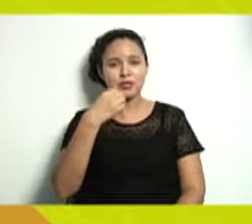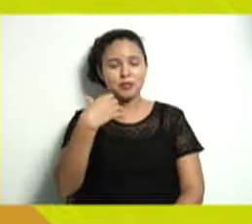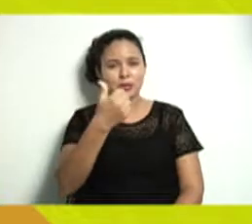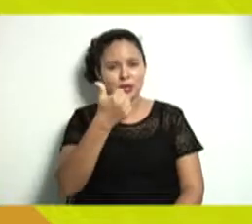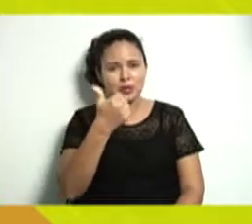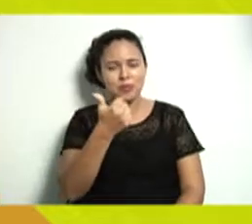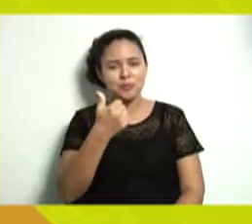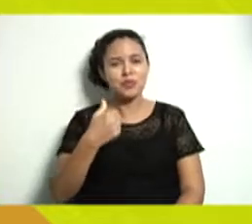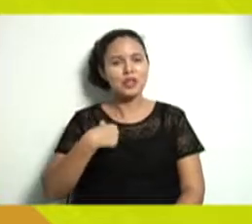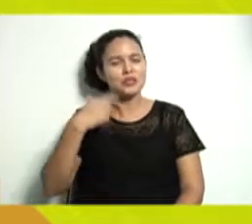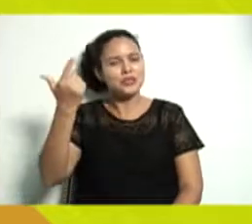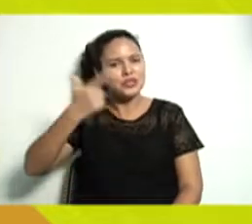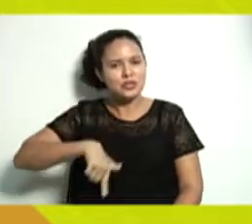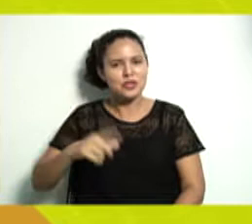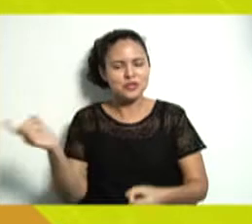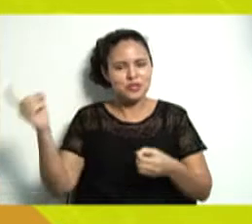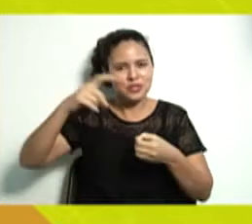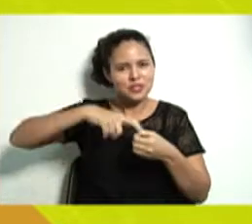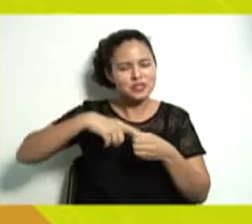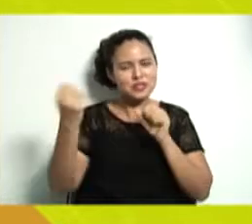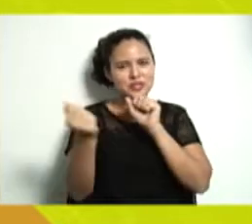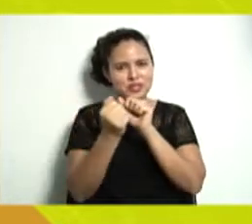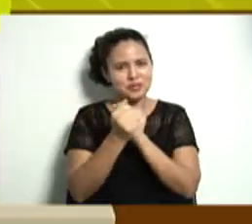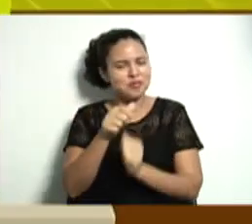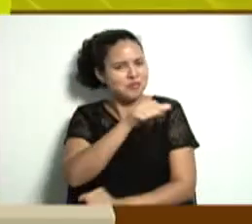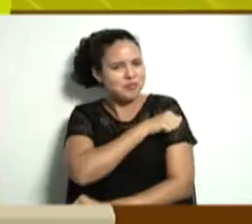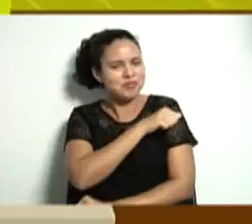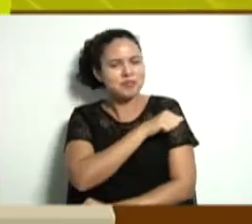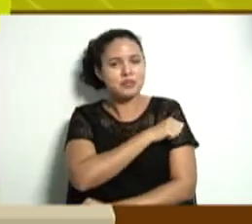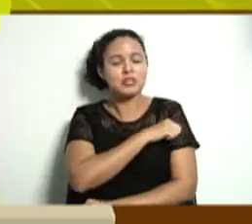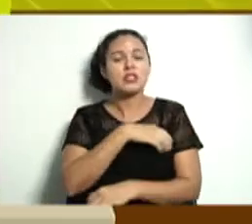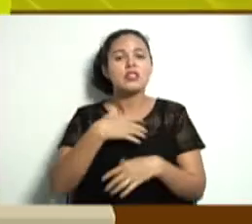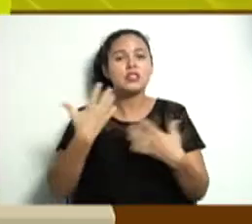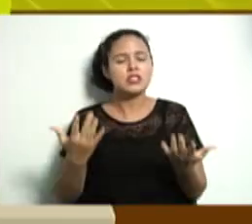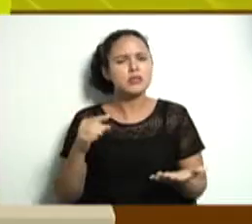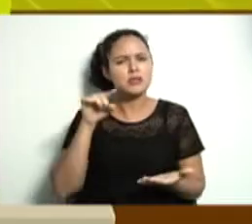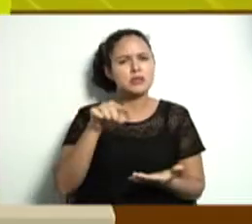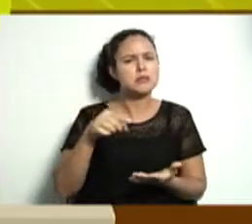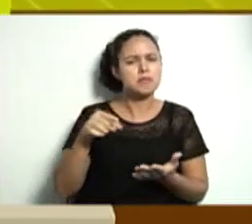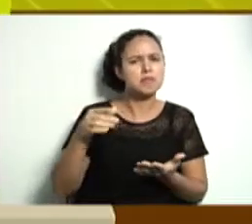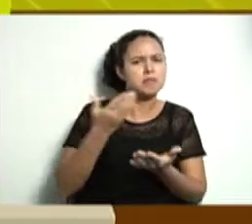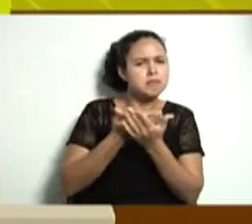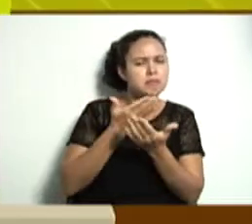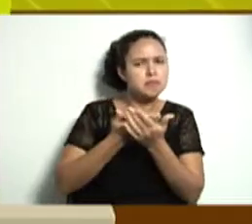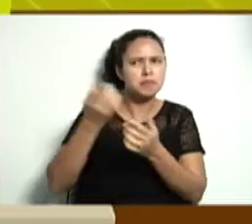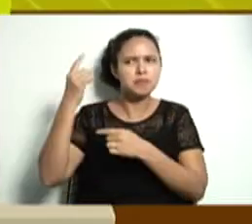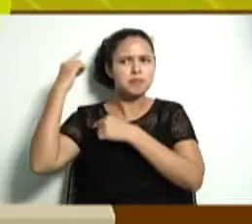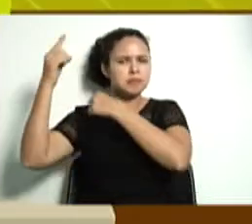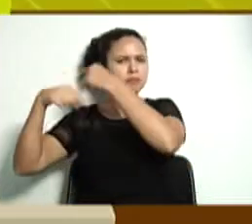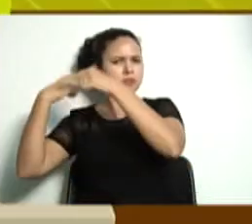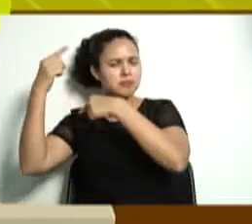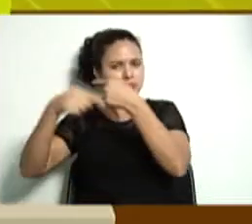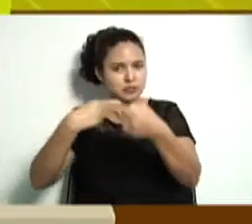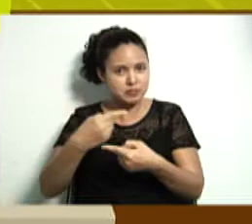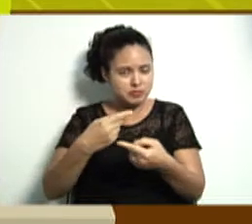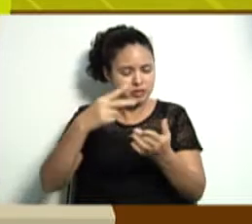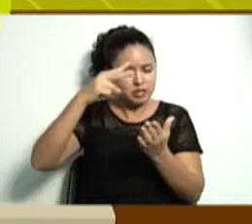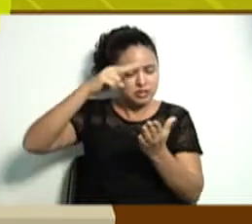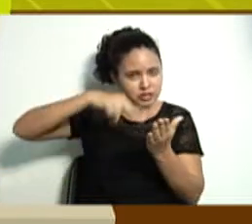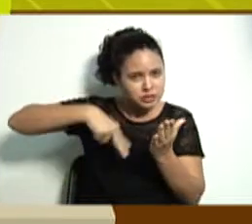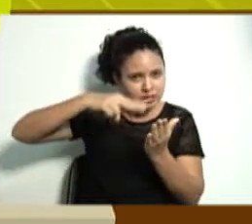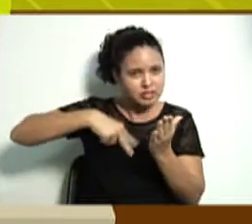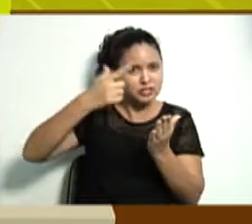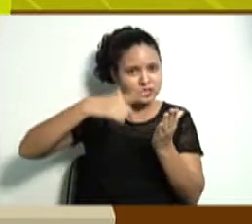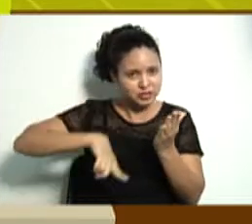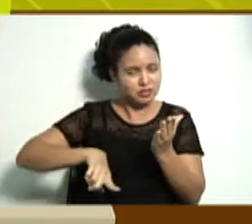Olá! Olha a gente aqui de novo com vocês, galera! E aí, da aula passada pra cá, revisaram a matéria? Estudaram fora